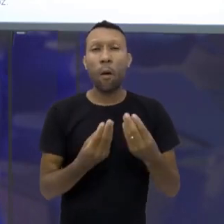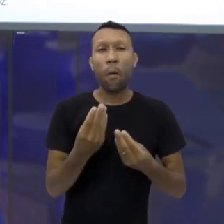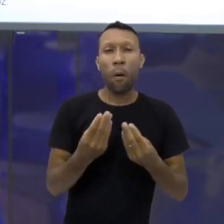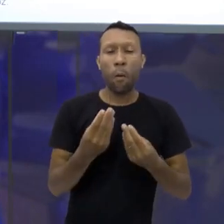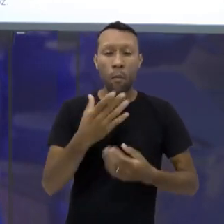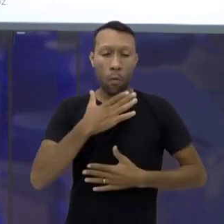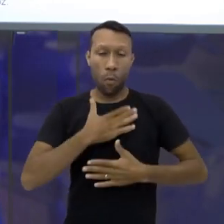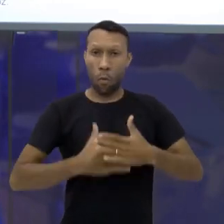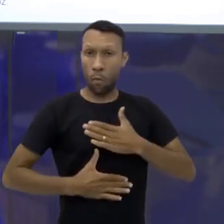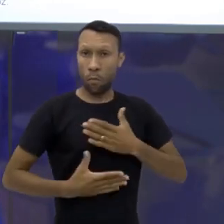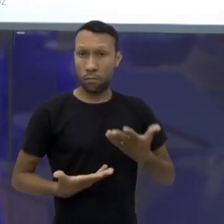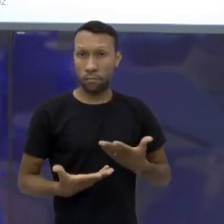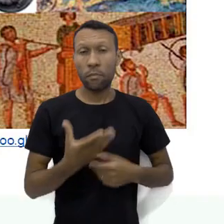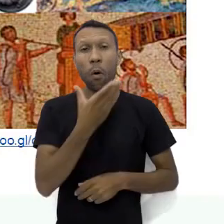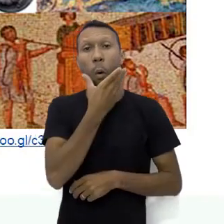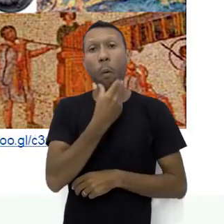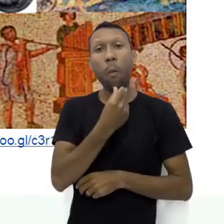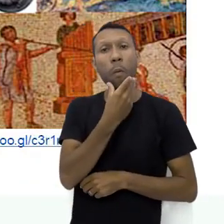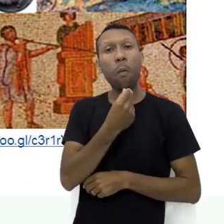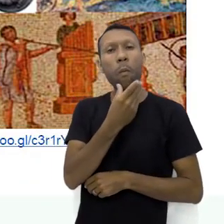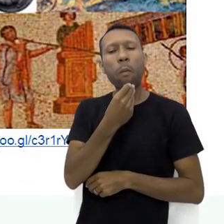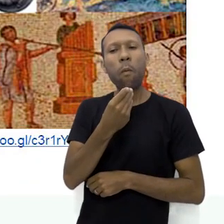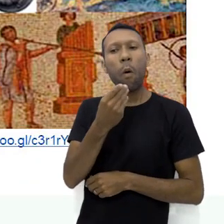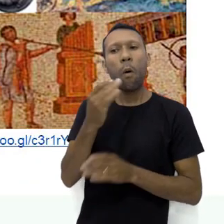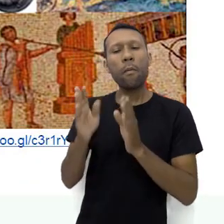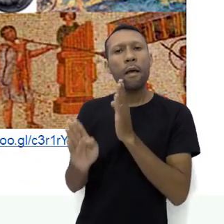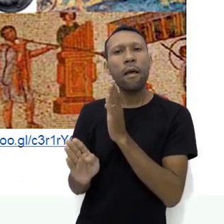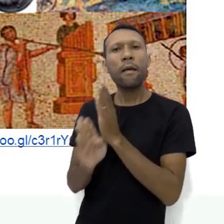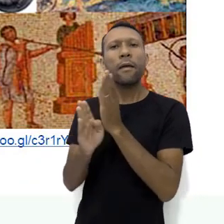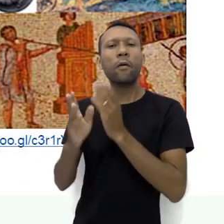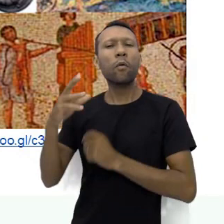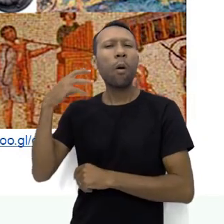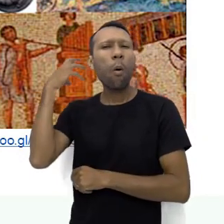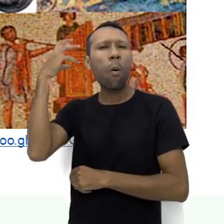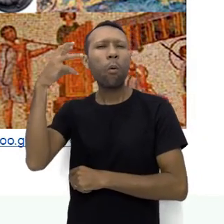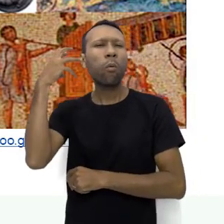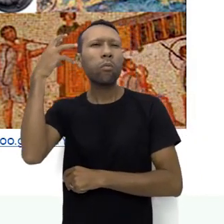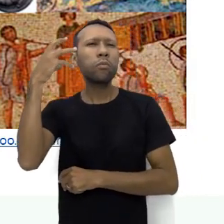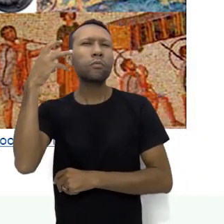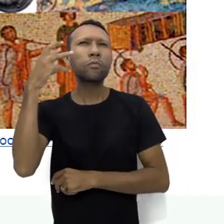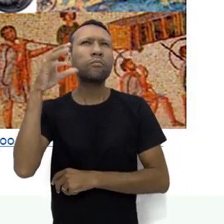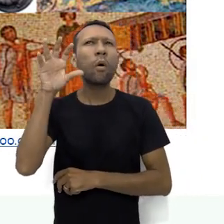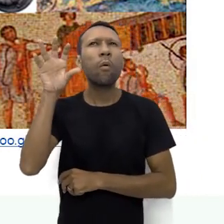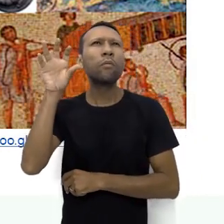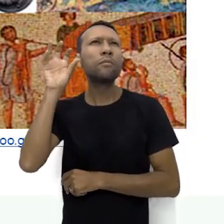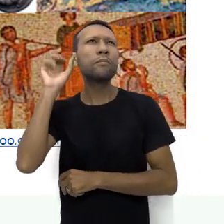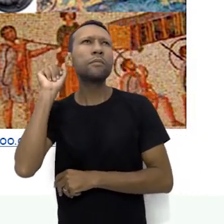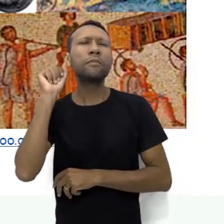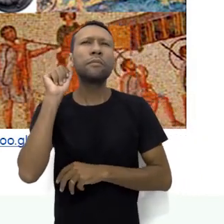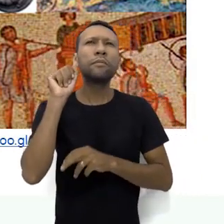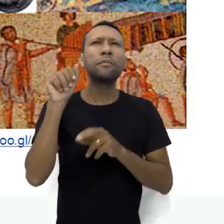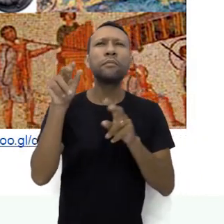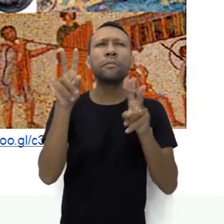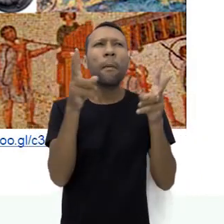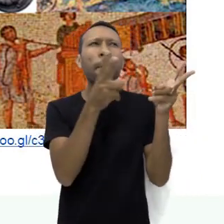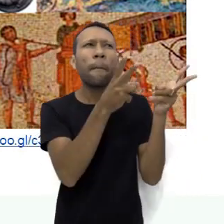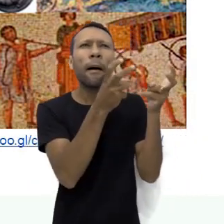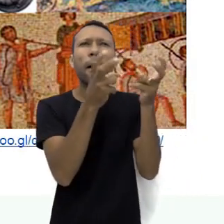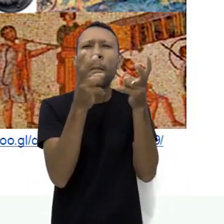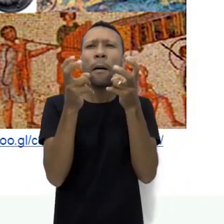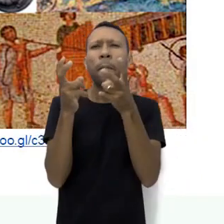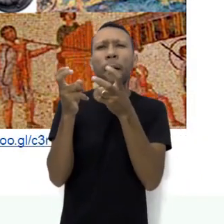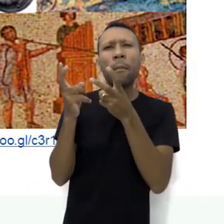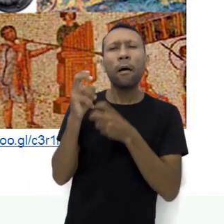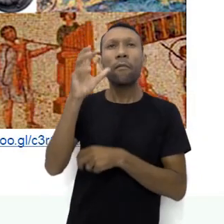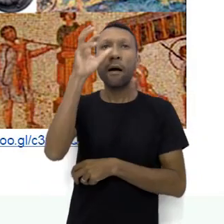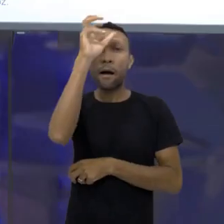humana. O homem pré-histórico ele descobriu os sons que o cercavam no ambiente e aprendeu a